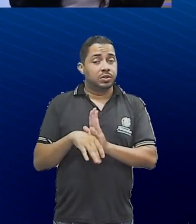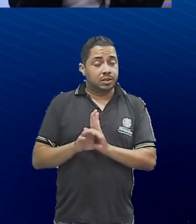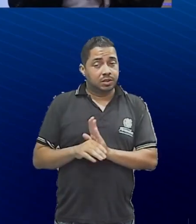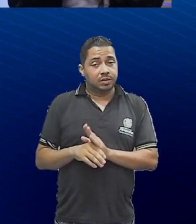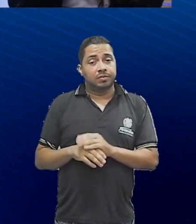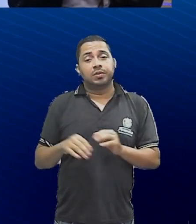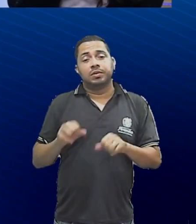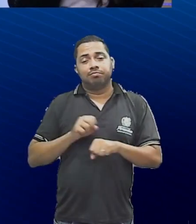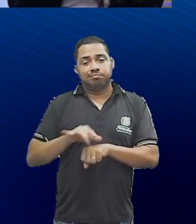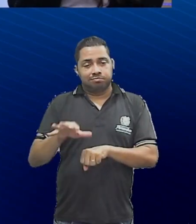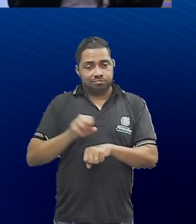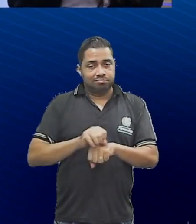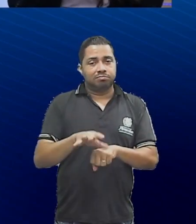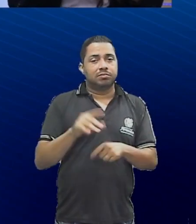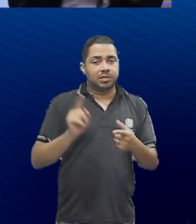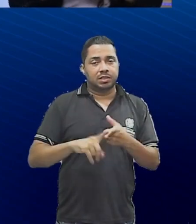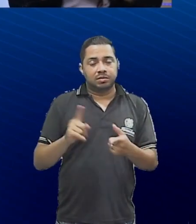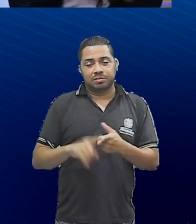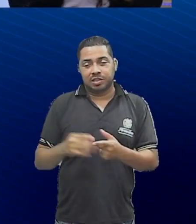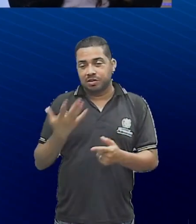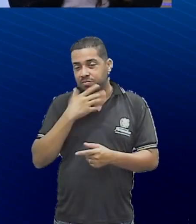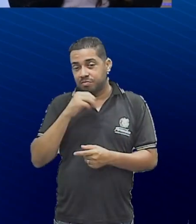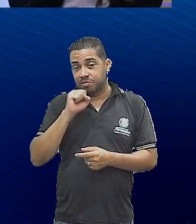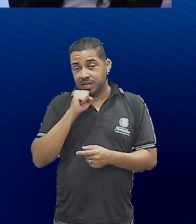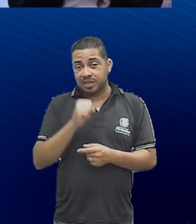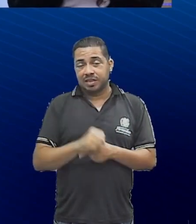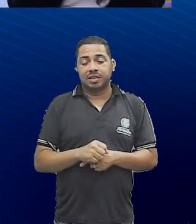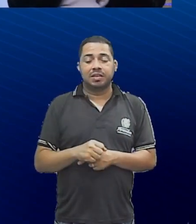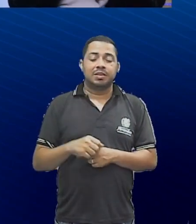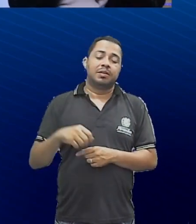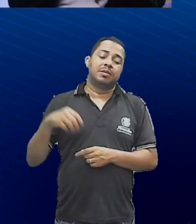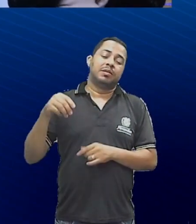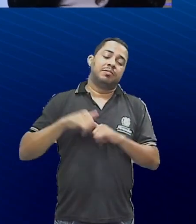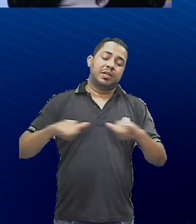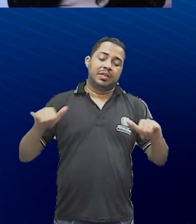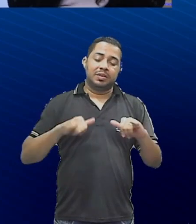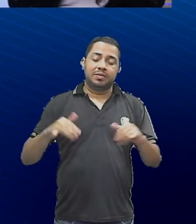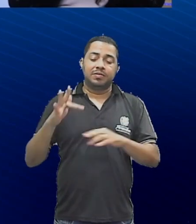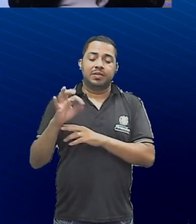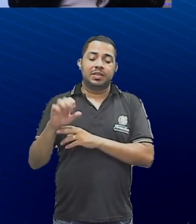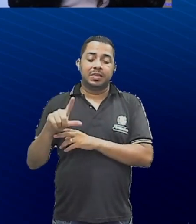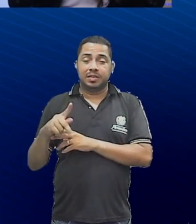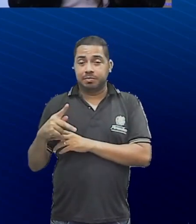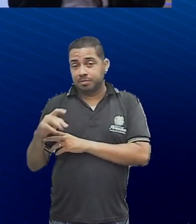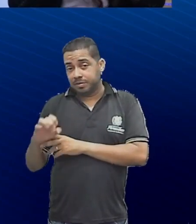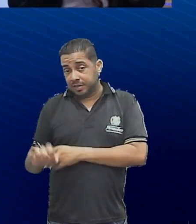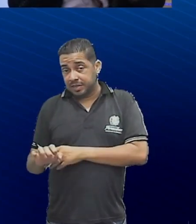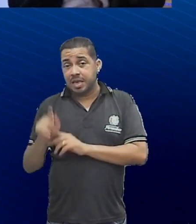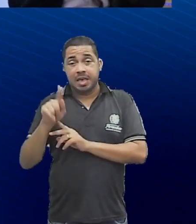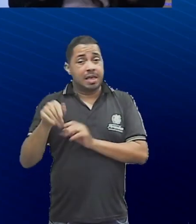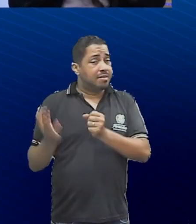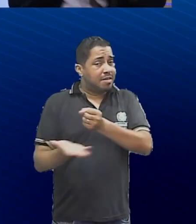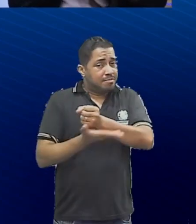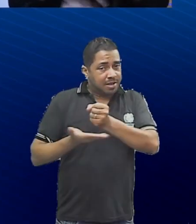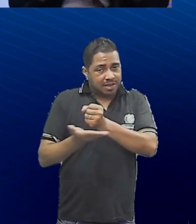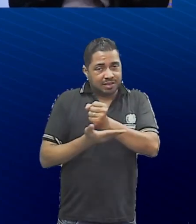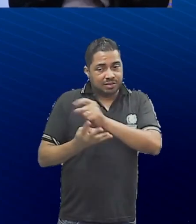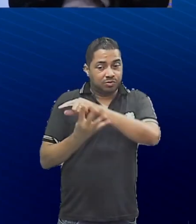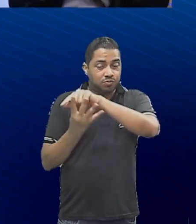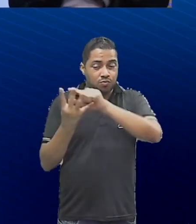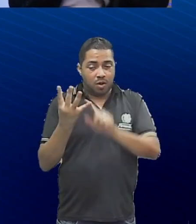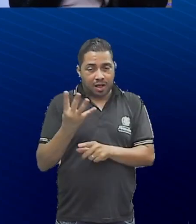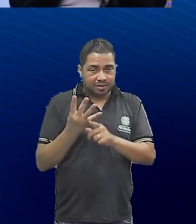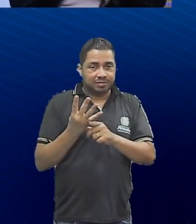difundido também pelo pai do marketing, Philip Kotler, que essa é a base, são os 4